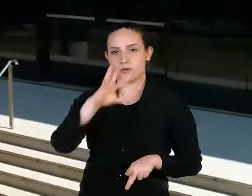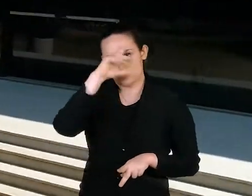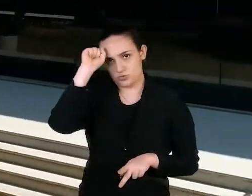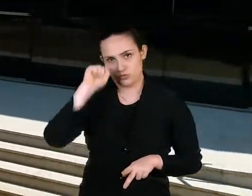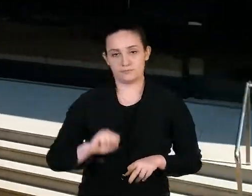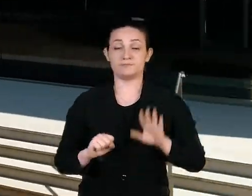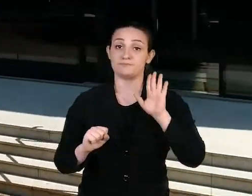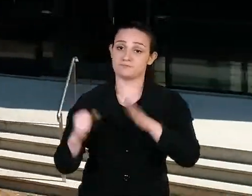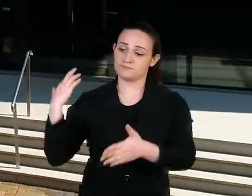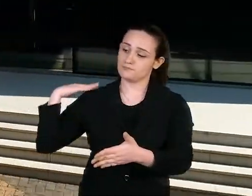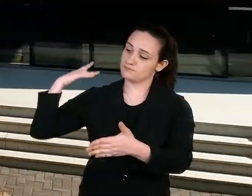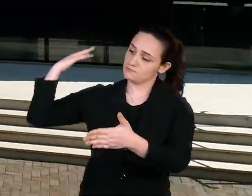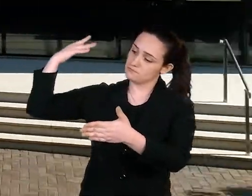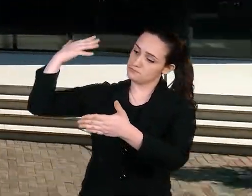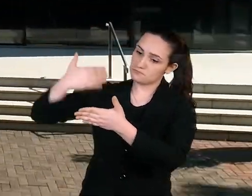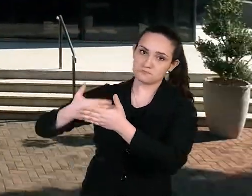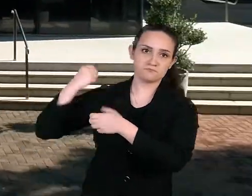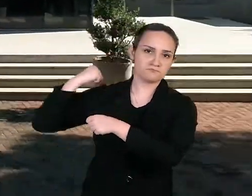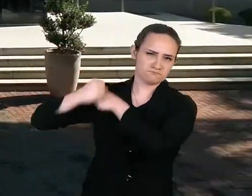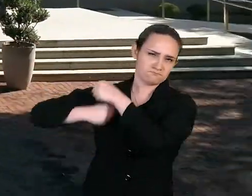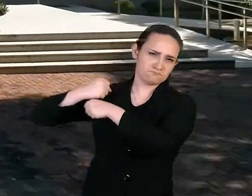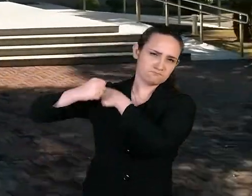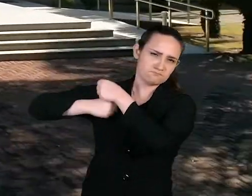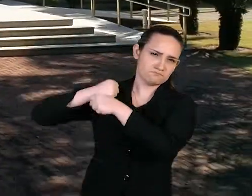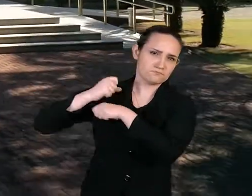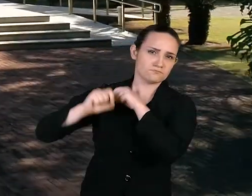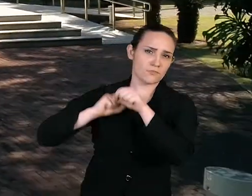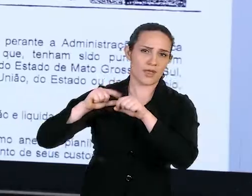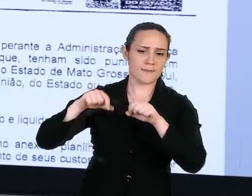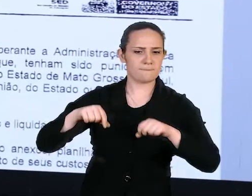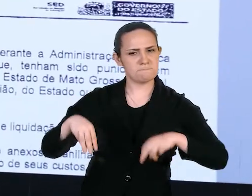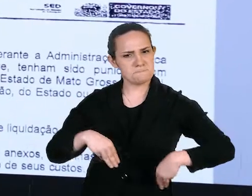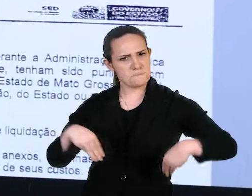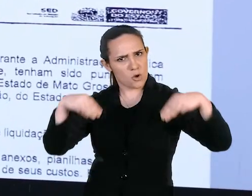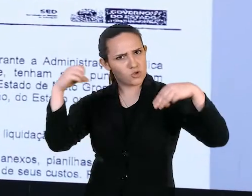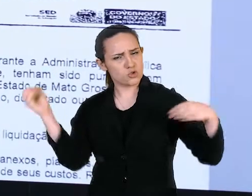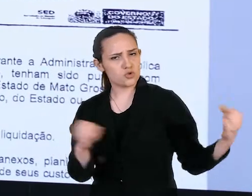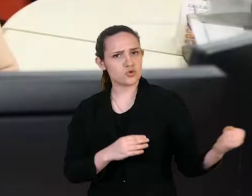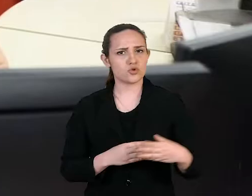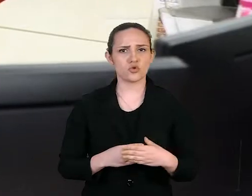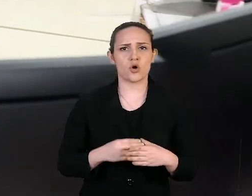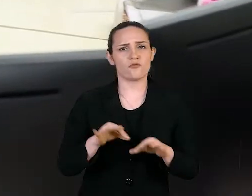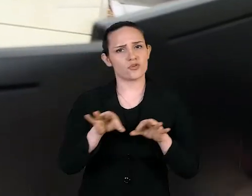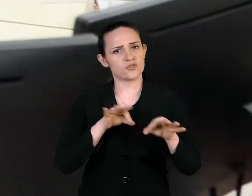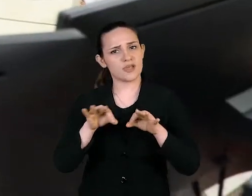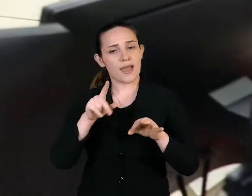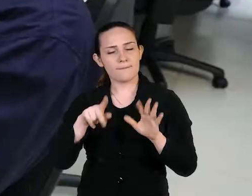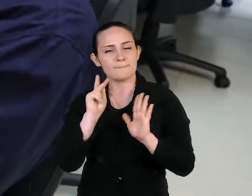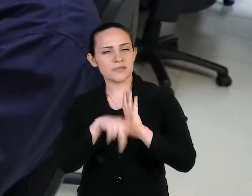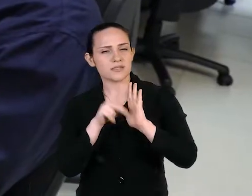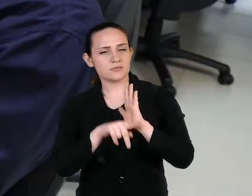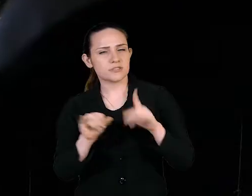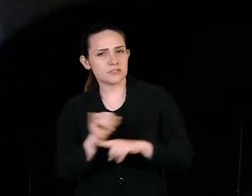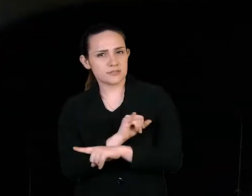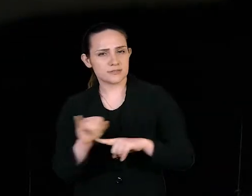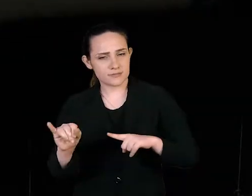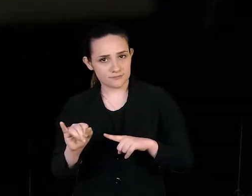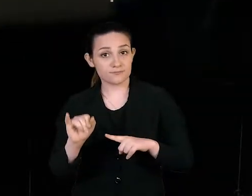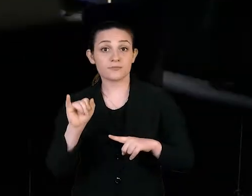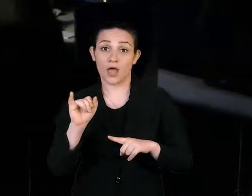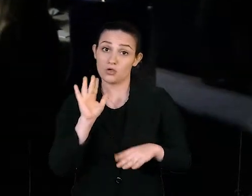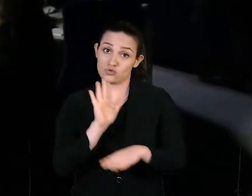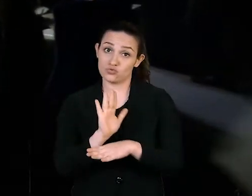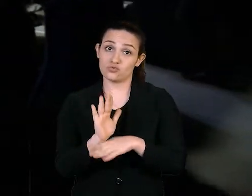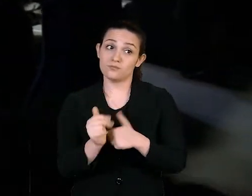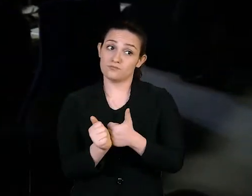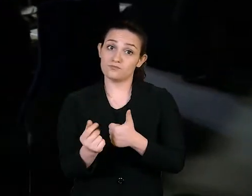Nos últimos anos, o projeto de modernização da gestão, que contempla o planejamento estratégico, auxilia o Tribunal de Contas